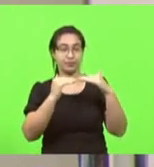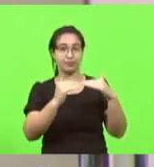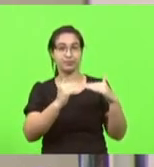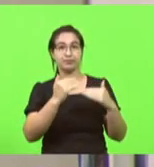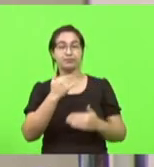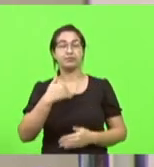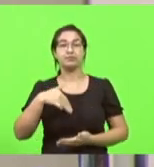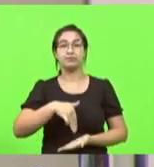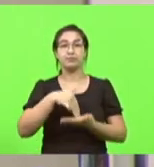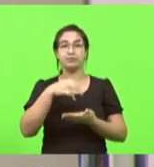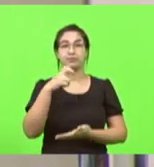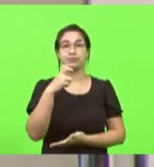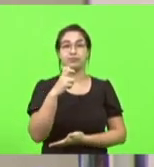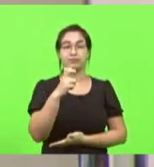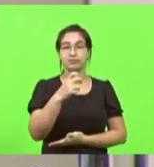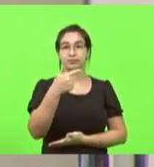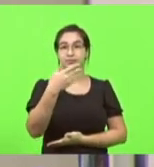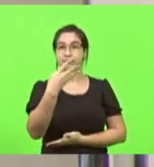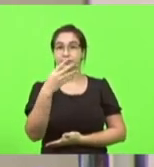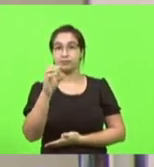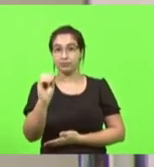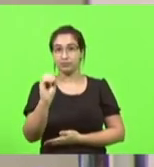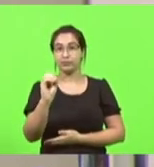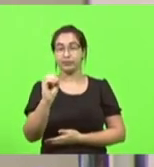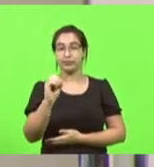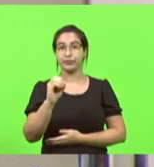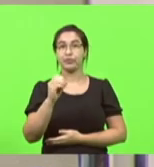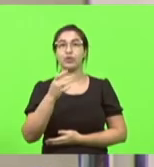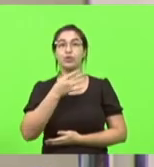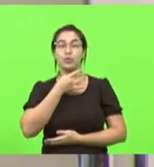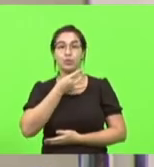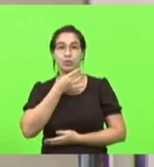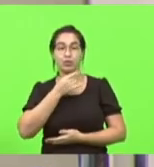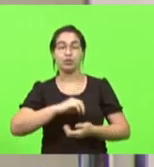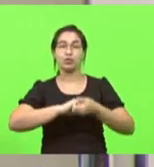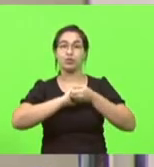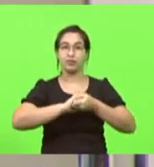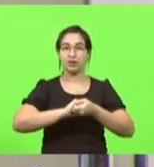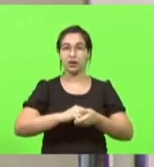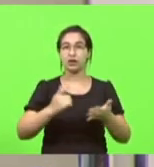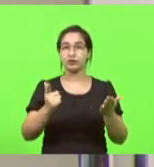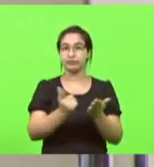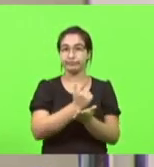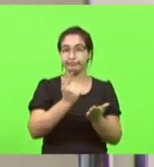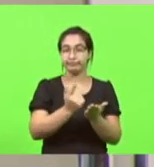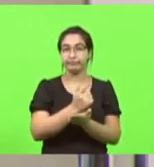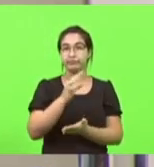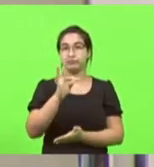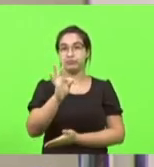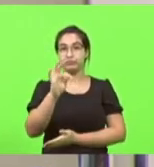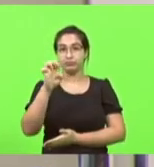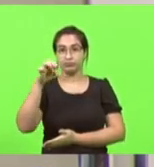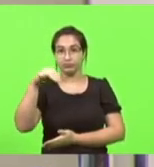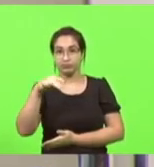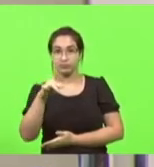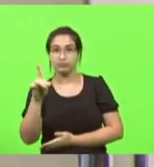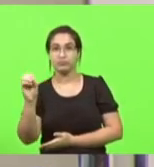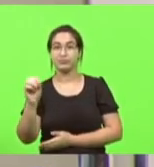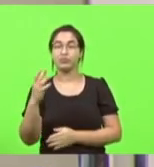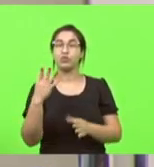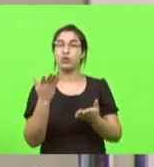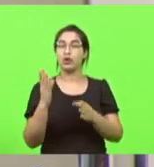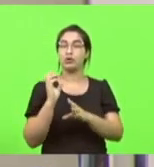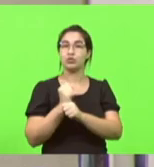unanimidade. Moção 540, autor deputado Valdir Cobalcini, cumprimentando o jornal O Tempo pela passagem dos seus 32 anos de história.